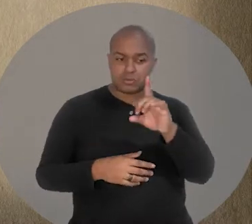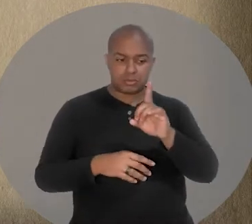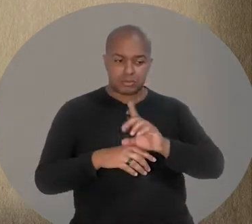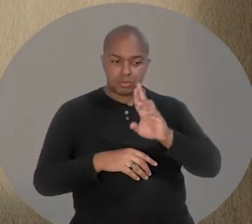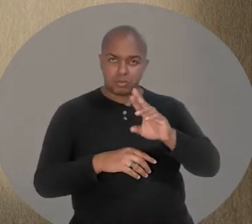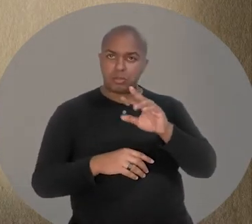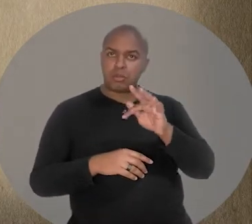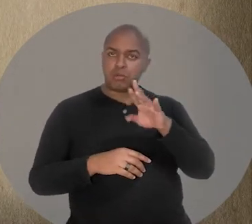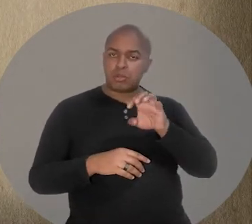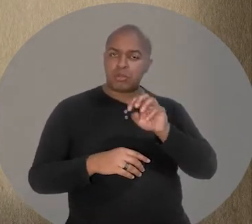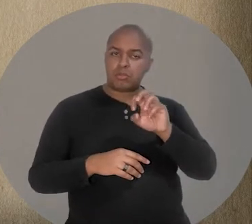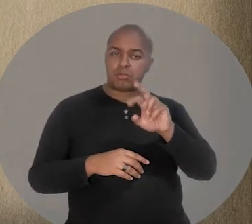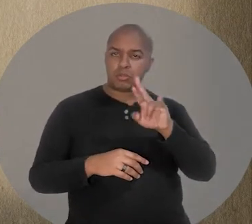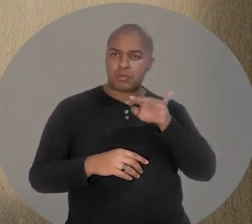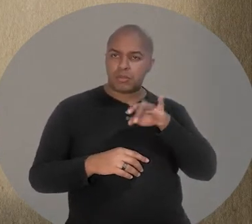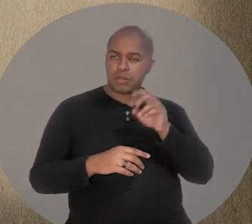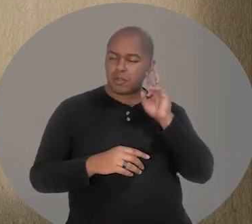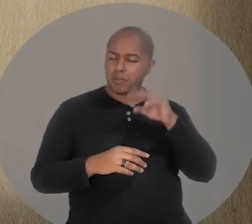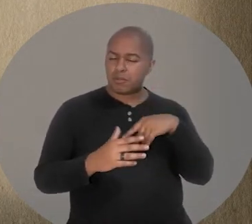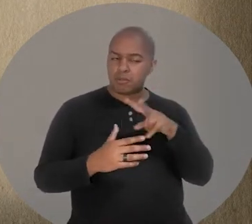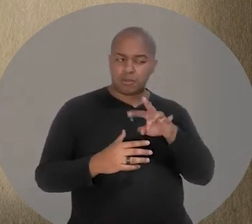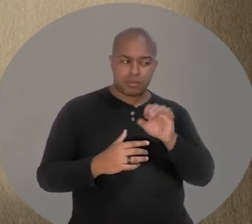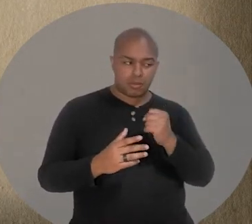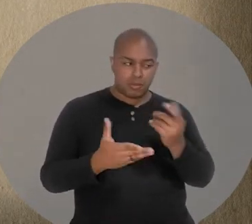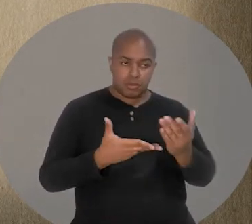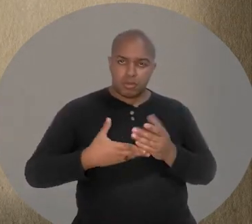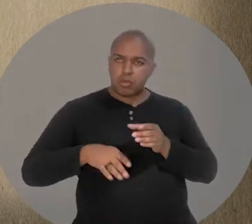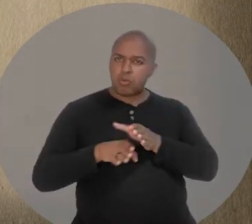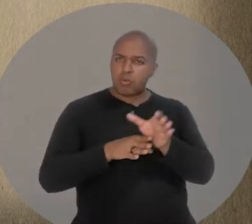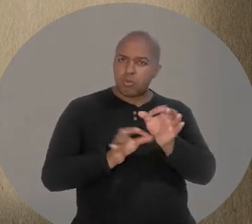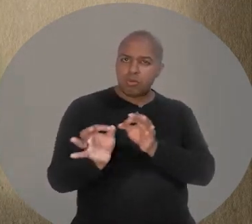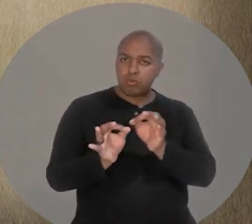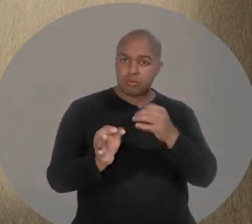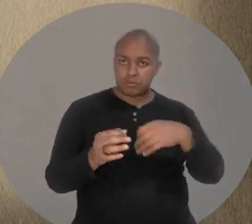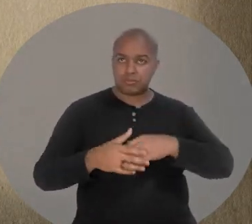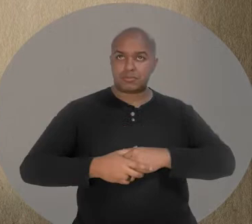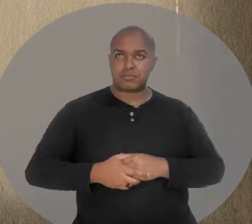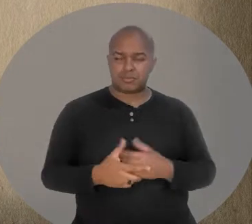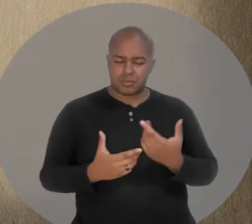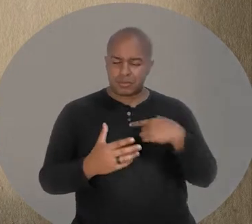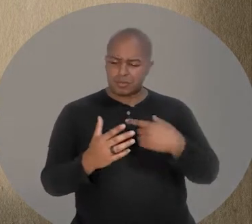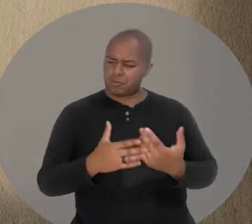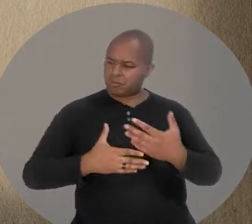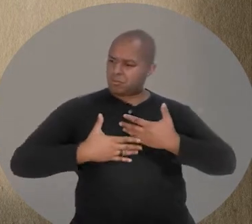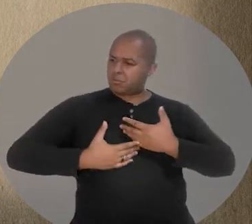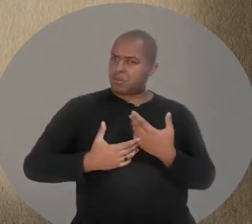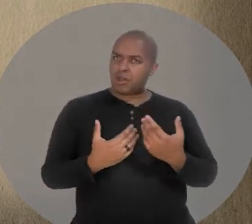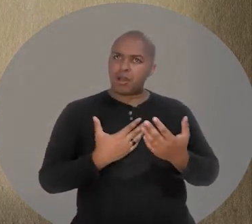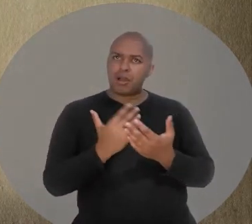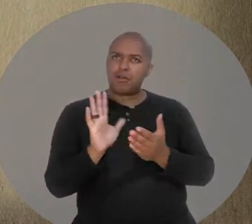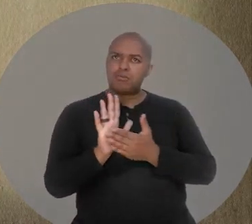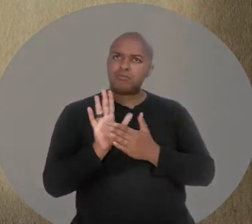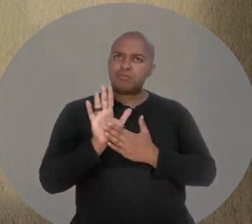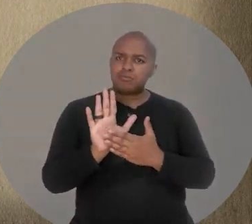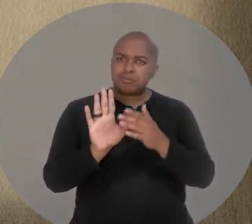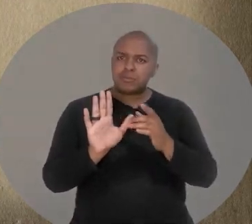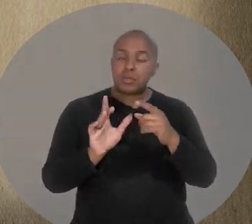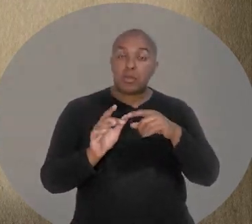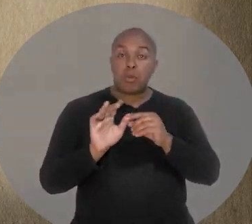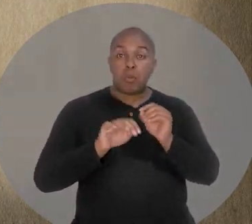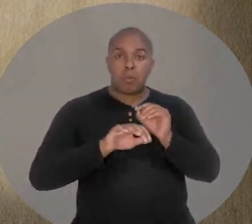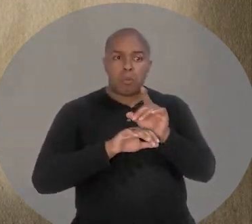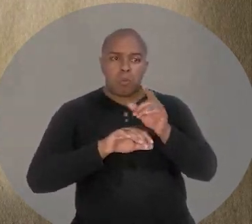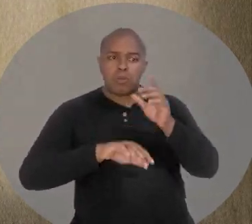professora doutora Fúvia Rosenberg, com vistas à aliança orientanda-orientadora. Fui surpreendida com a proposta,